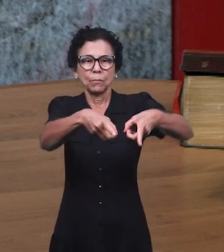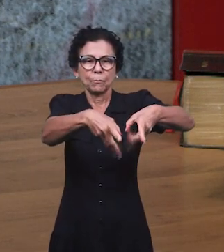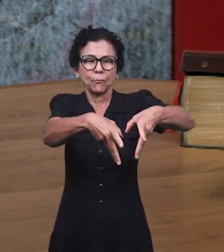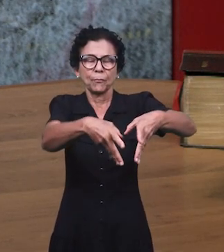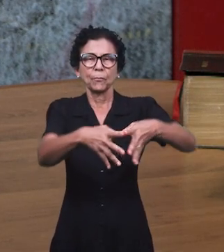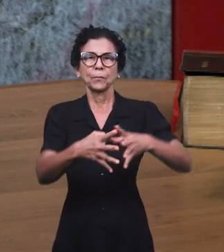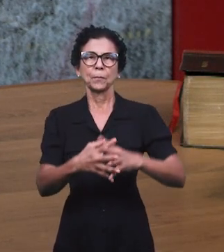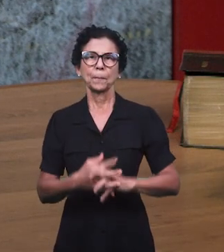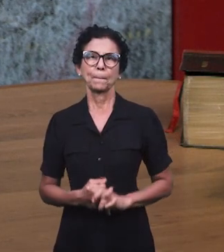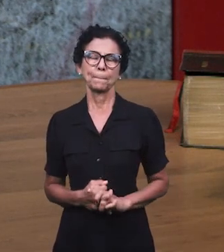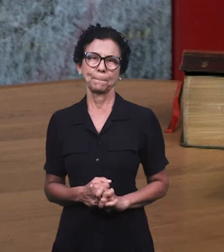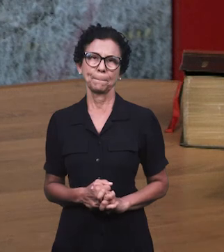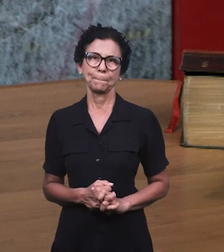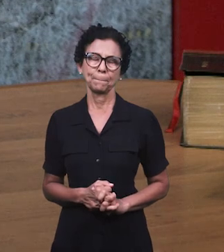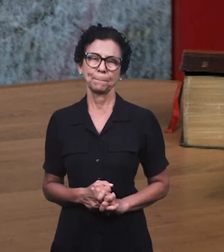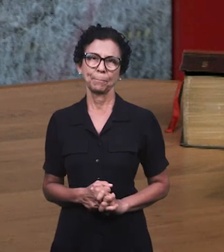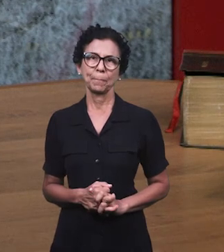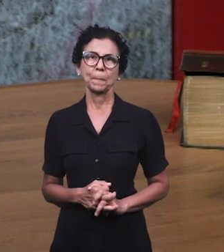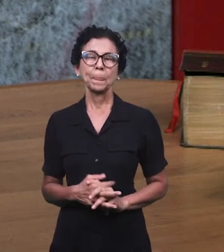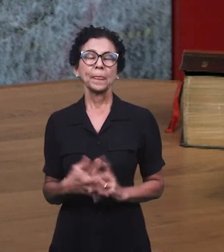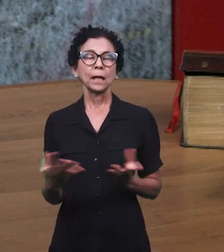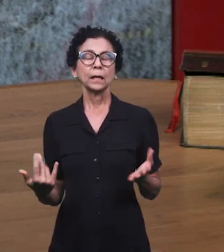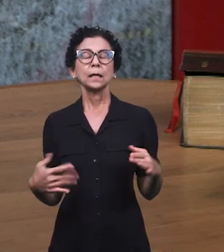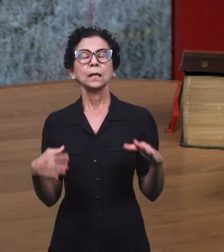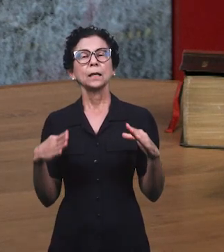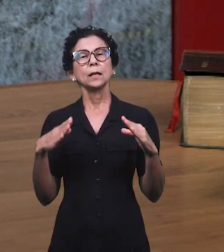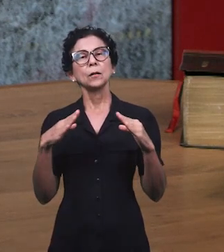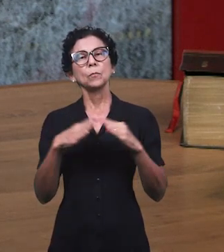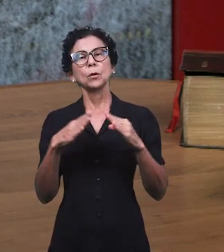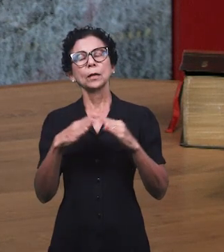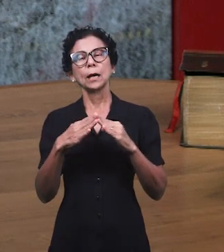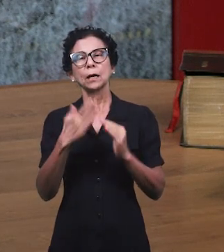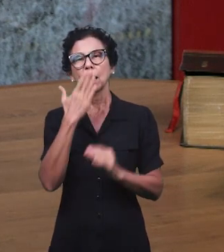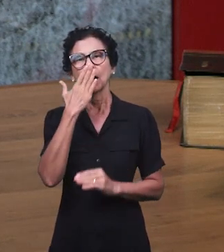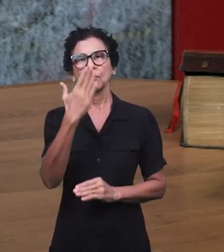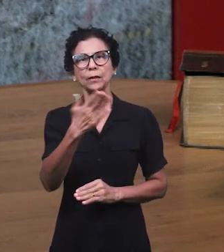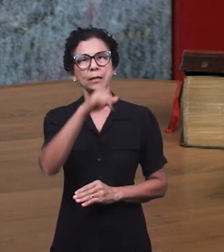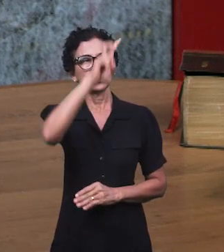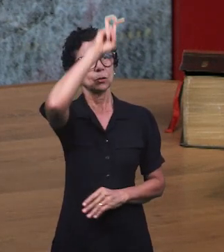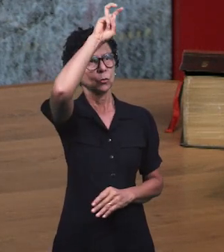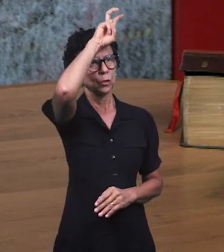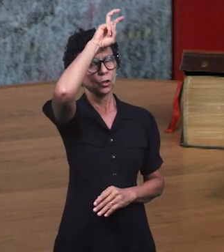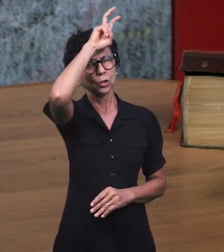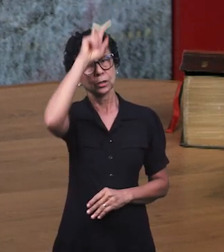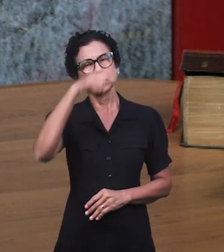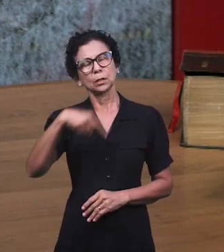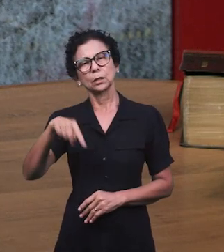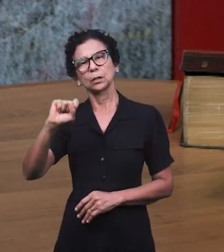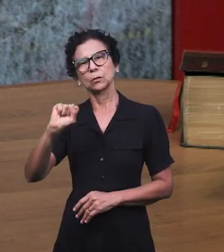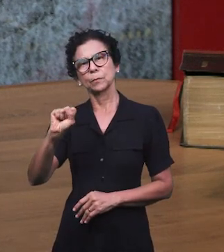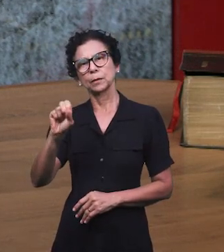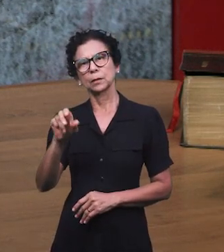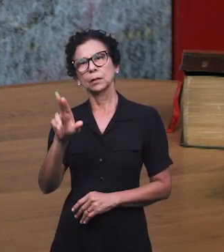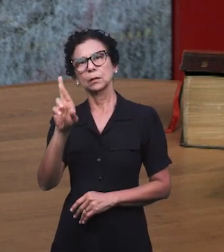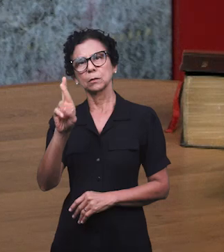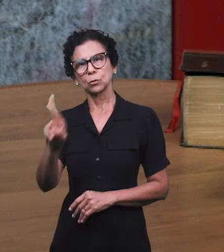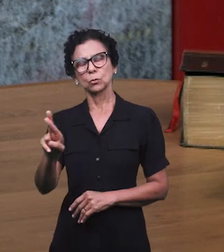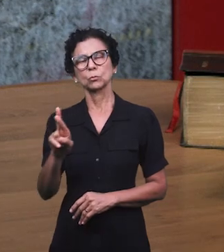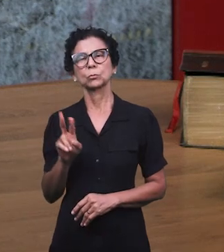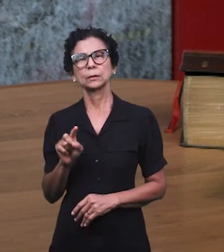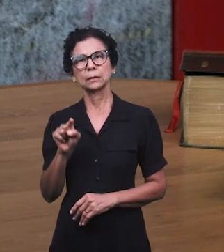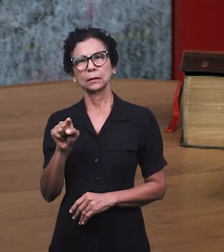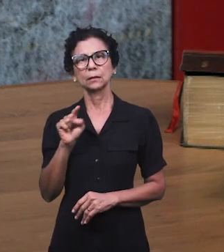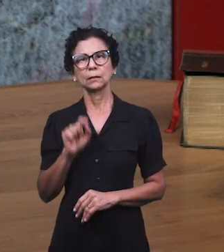desde Avilá até Sur, que está em frente do Egito, indo para Assur, e fez o seu